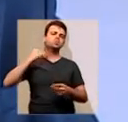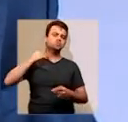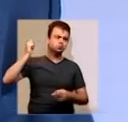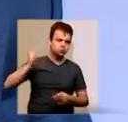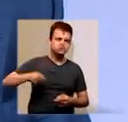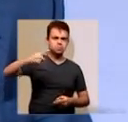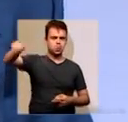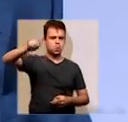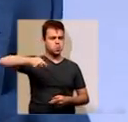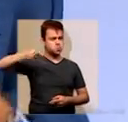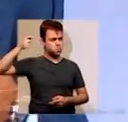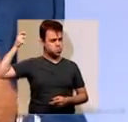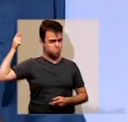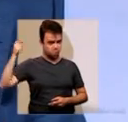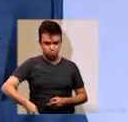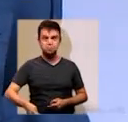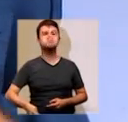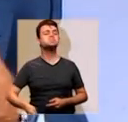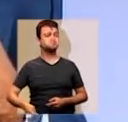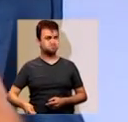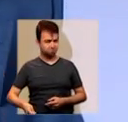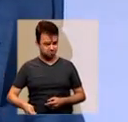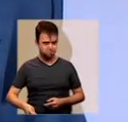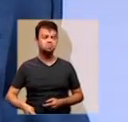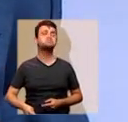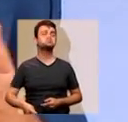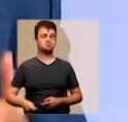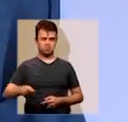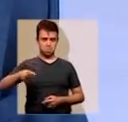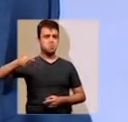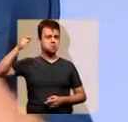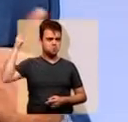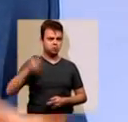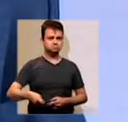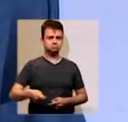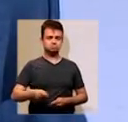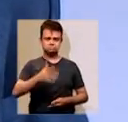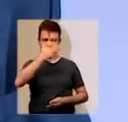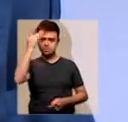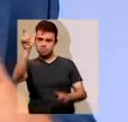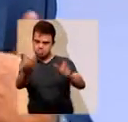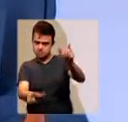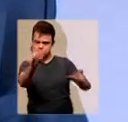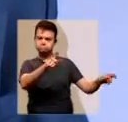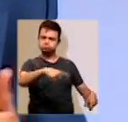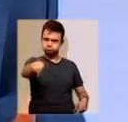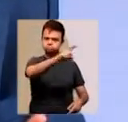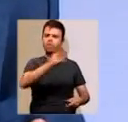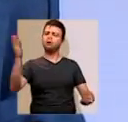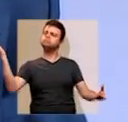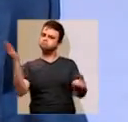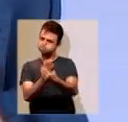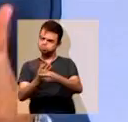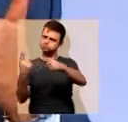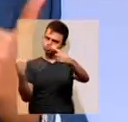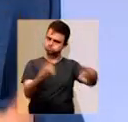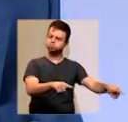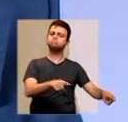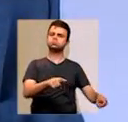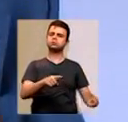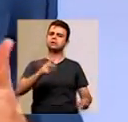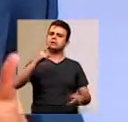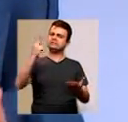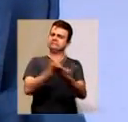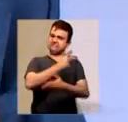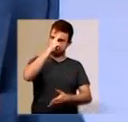juízes, têm atuado firmemente, com muito rigor, entendendo que essas pessoas devem responder por crime